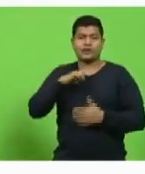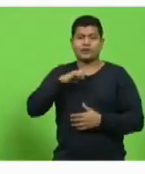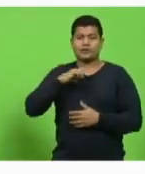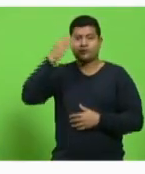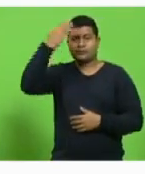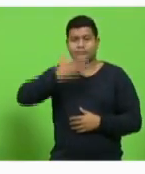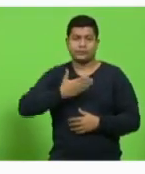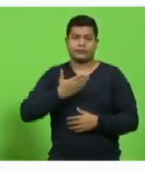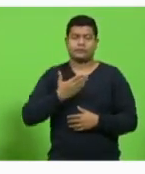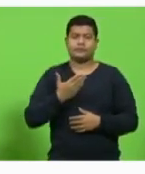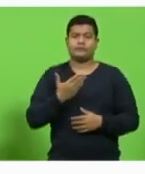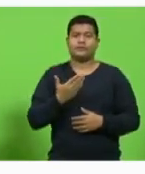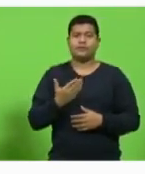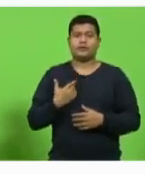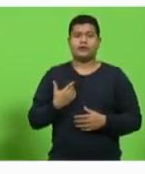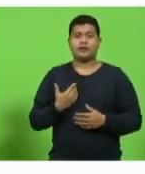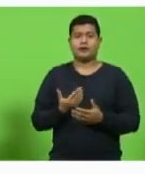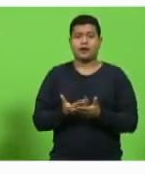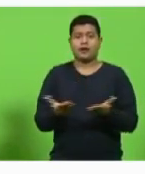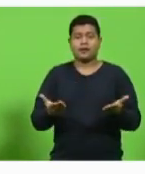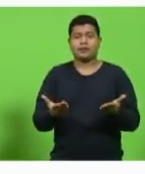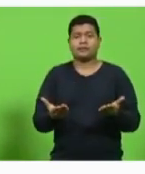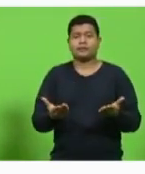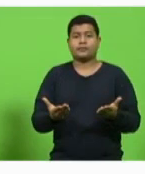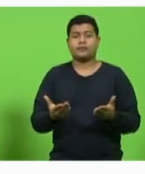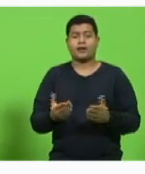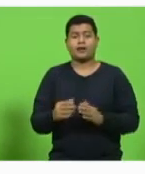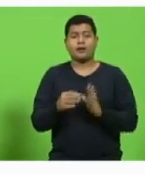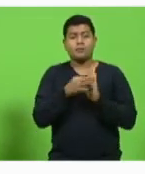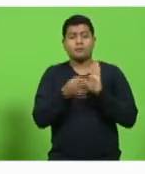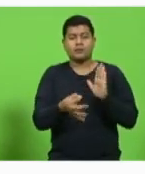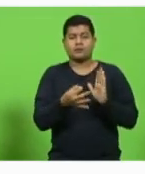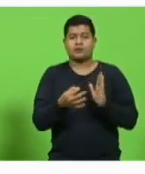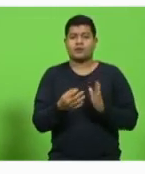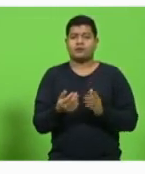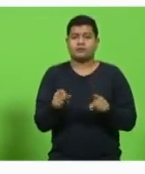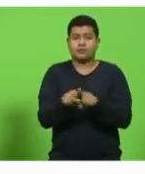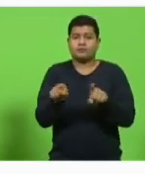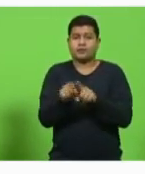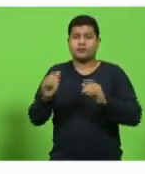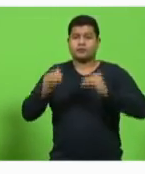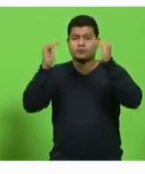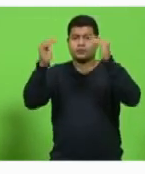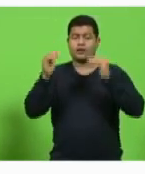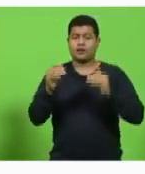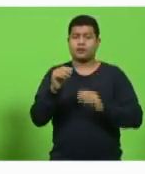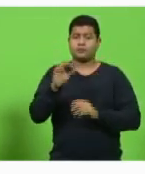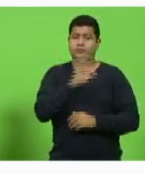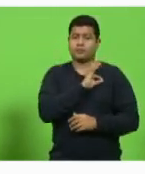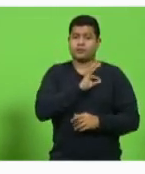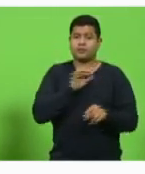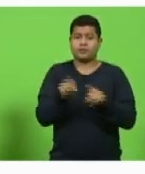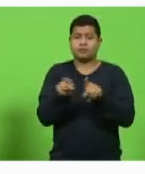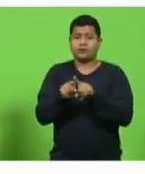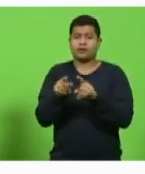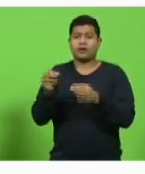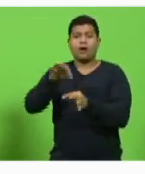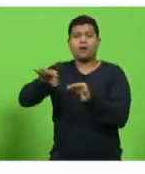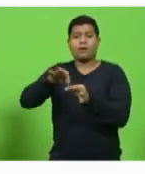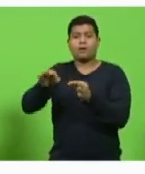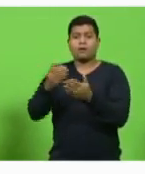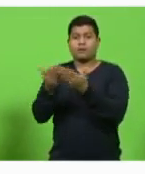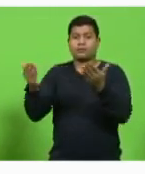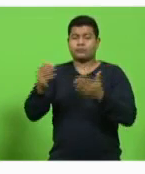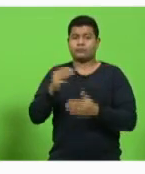opinião particular, sobretudo da autoridade policial e dos órgãos ministeriais, algo que,